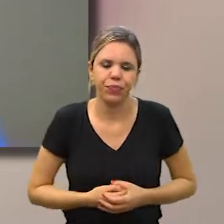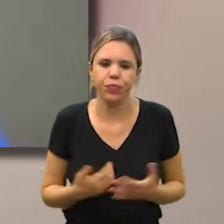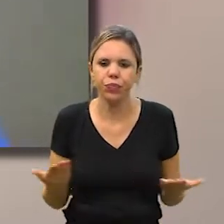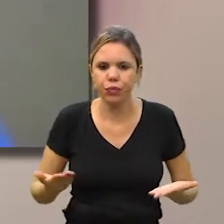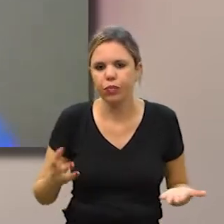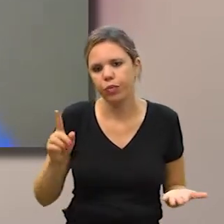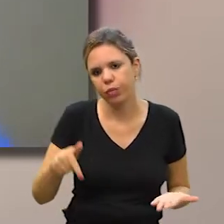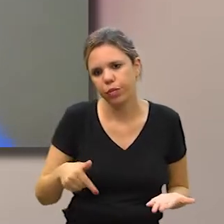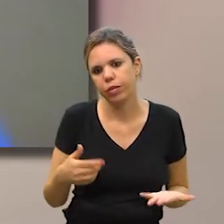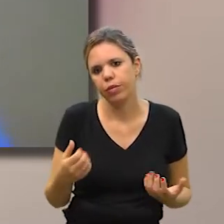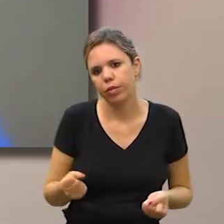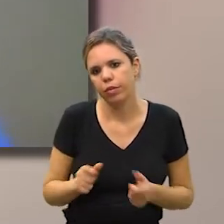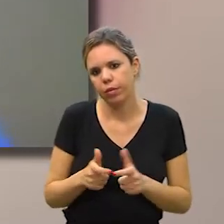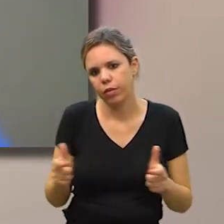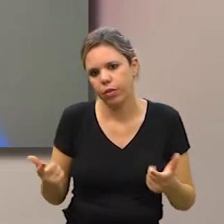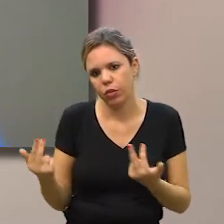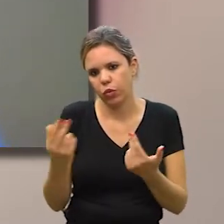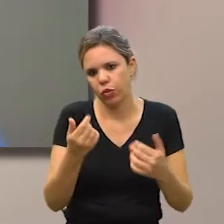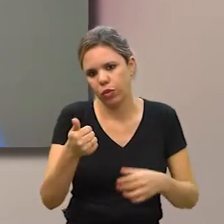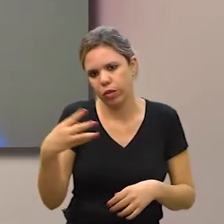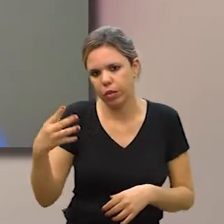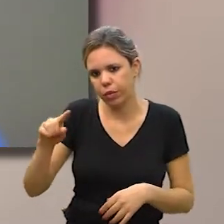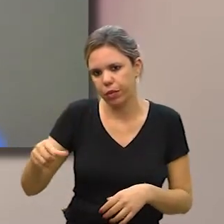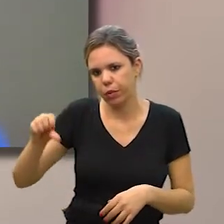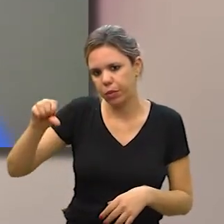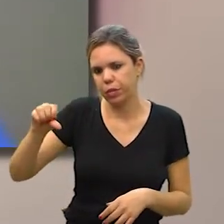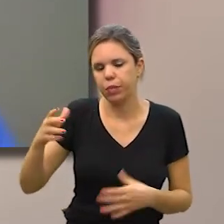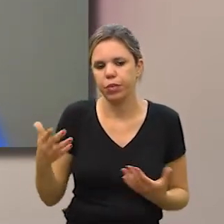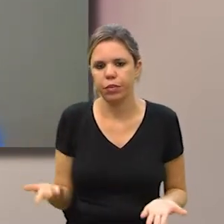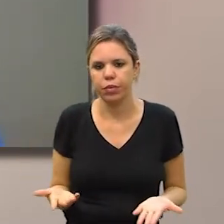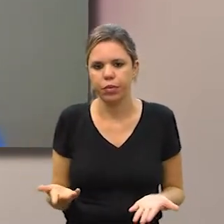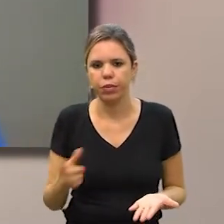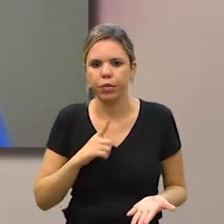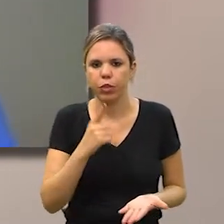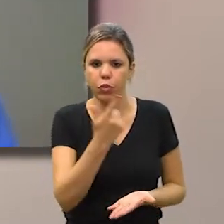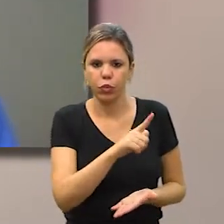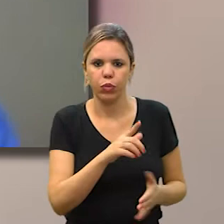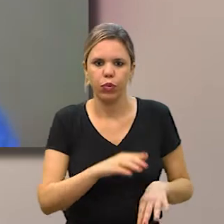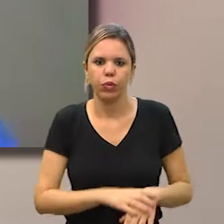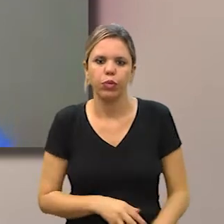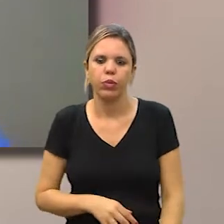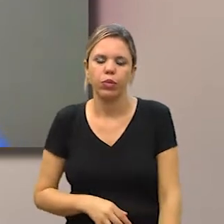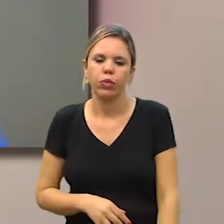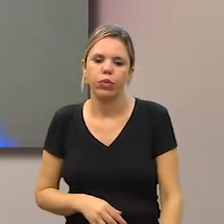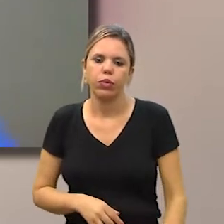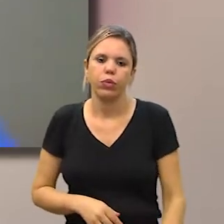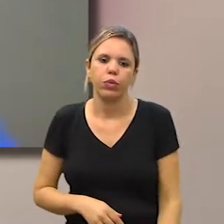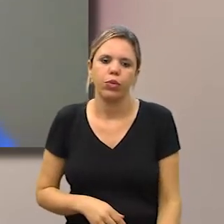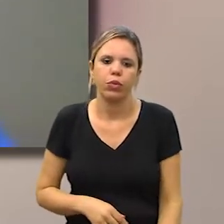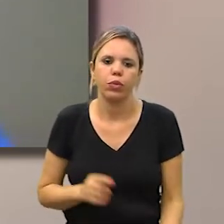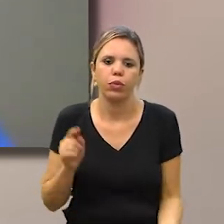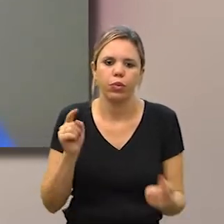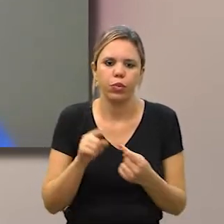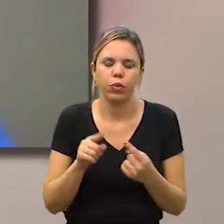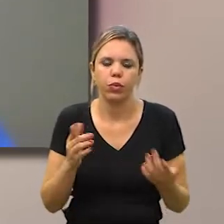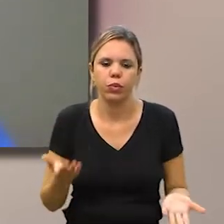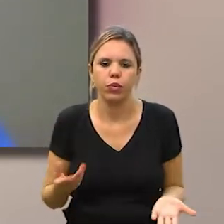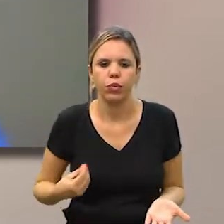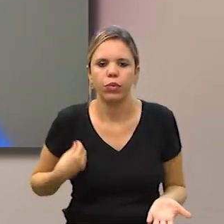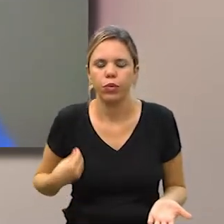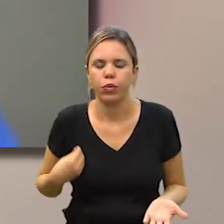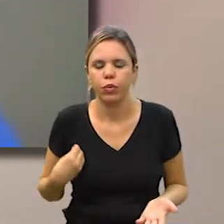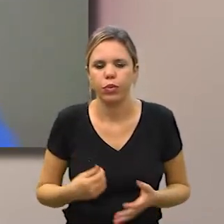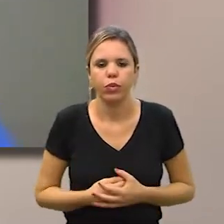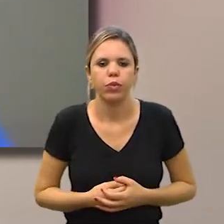você e hoje se adota maior = 14 por nós agora tem um outro lado né o ideal é